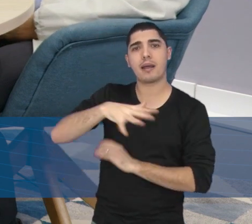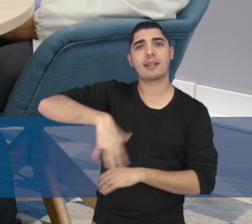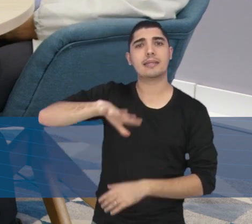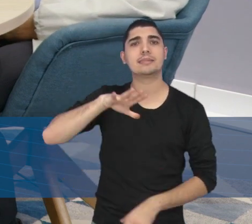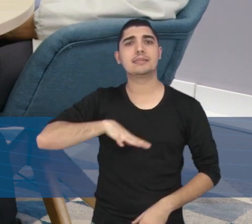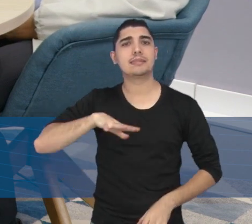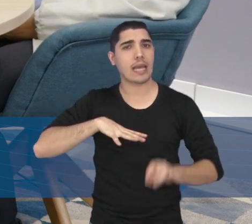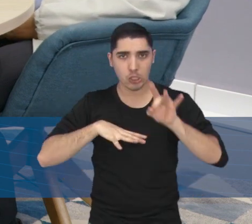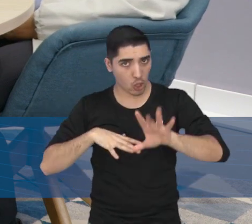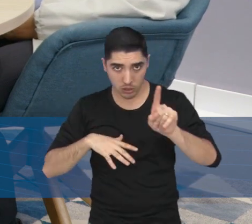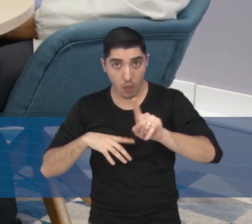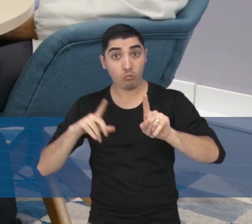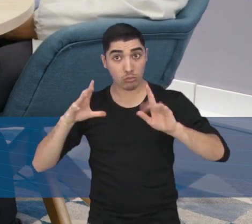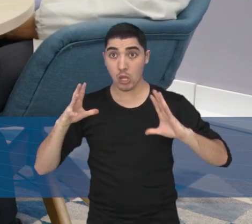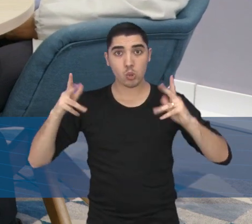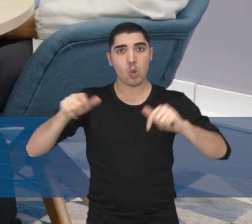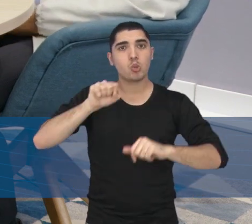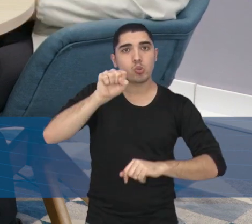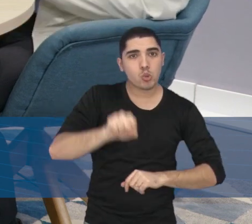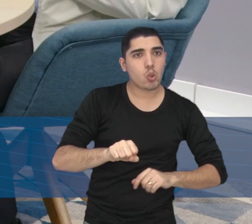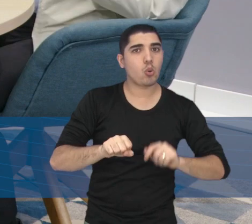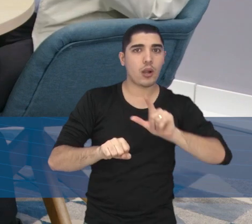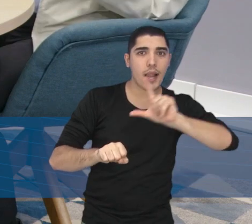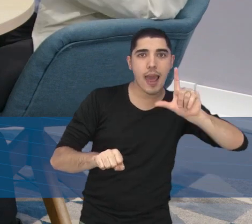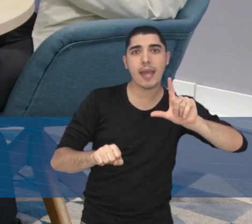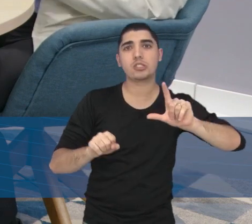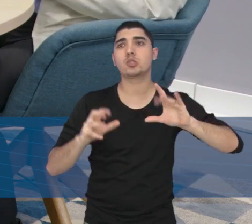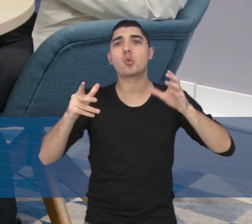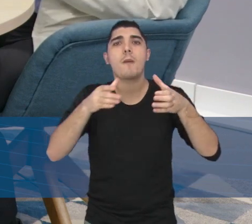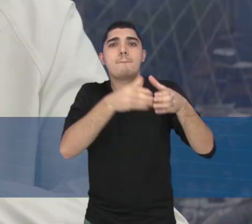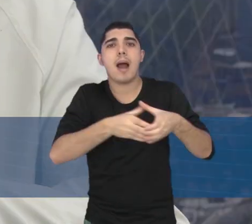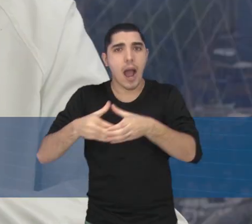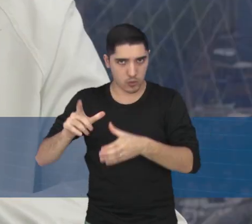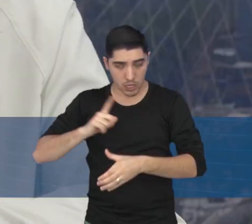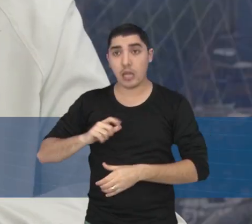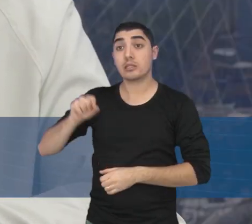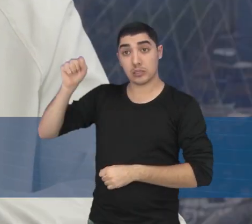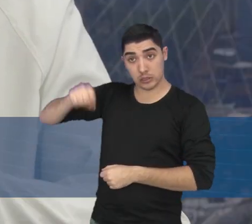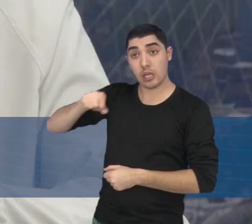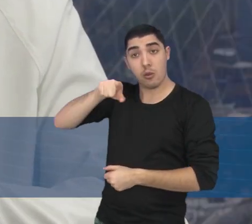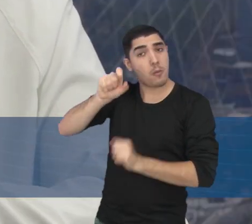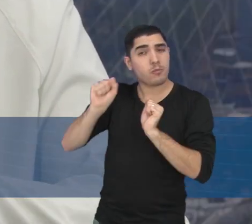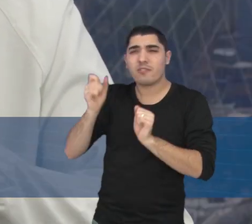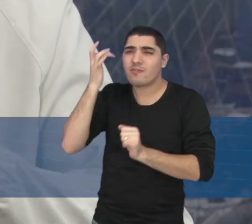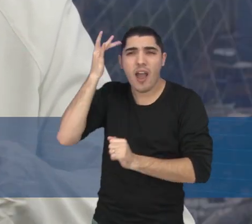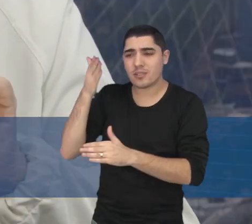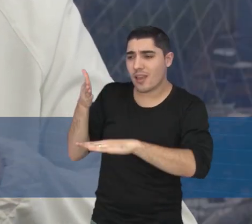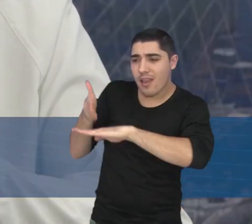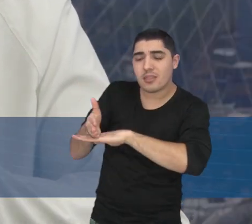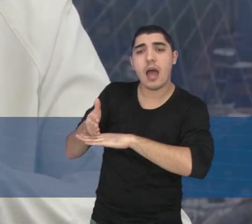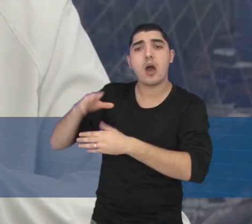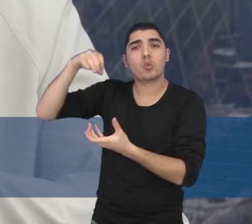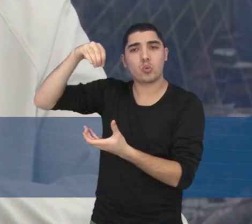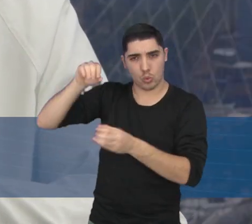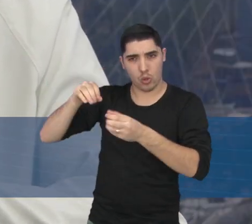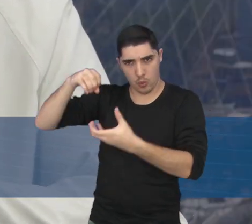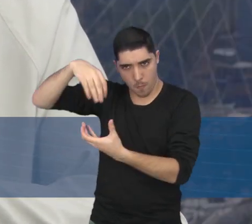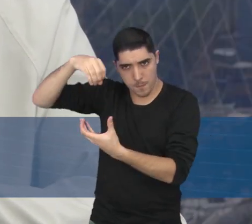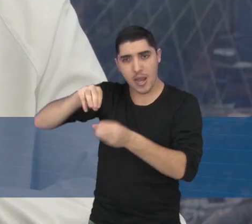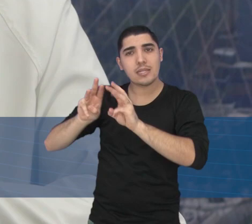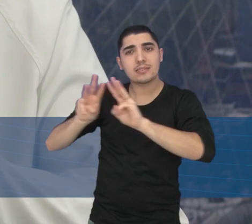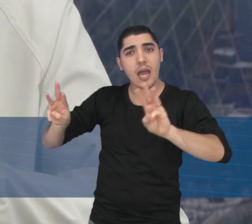região central que estão esses pontos, nos bairros também. Nos bairros, como um todo. Tem no site da Urban, entra no site da Urban, você já descobre onde tem esses